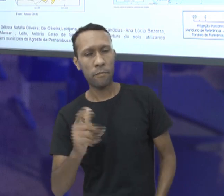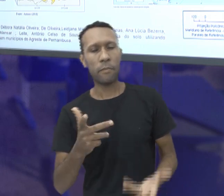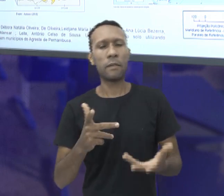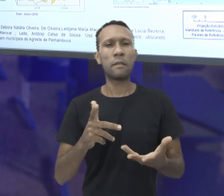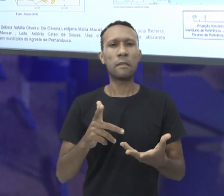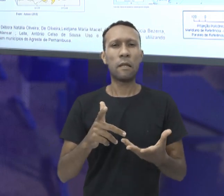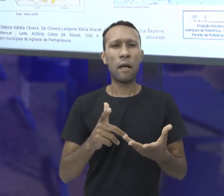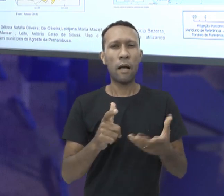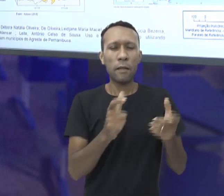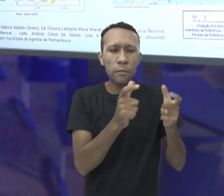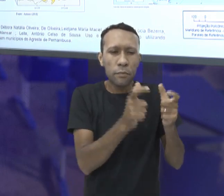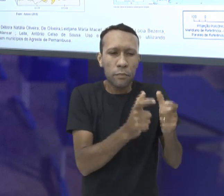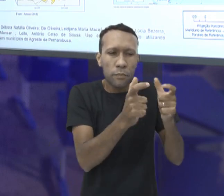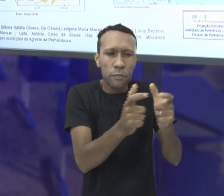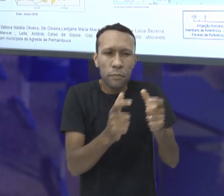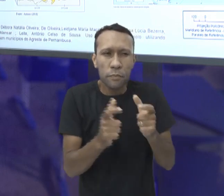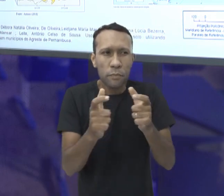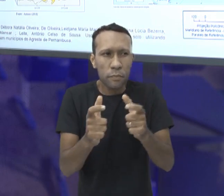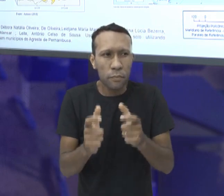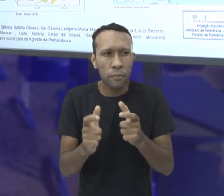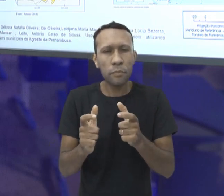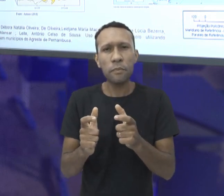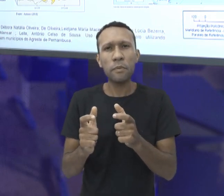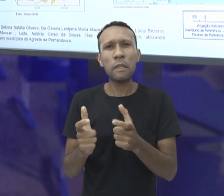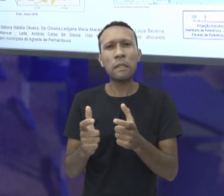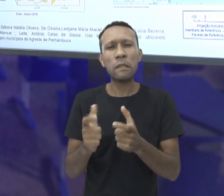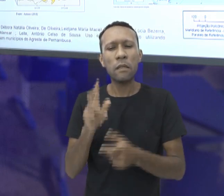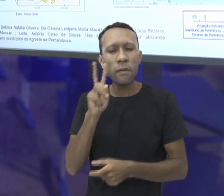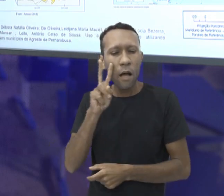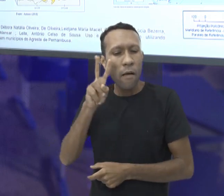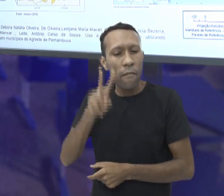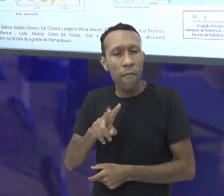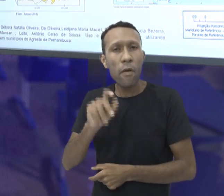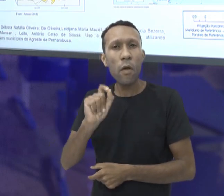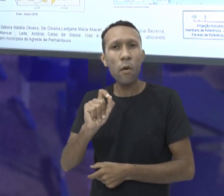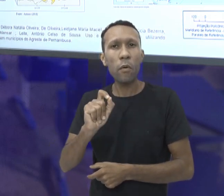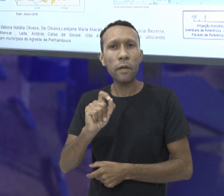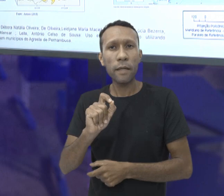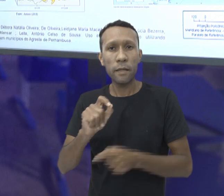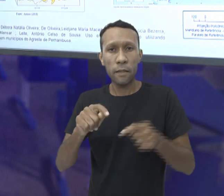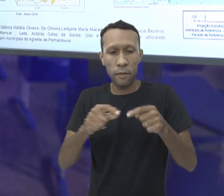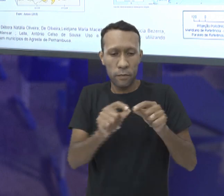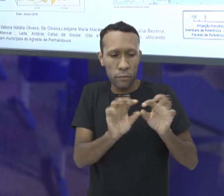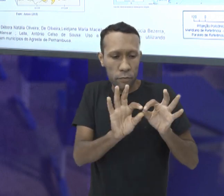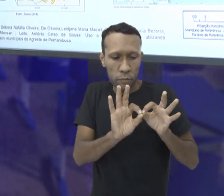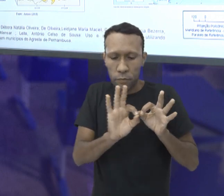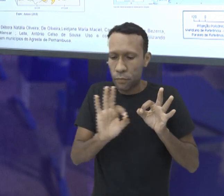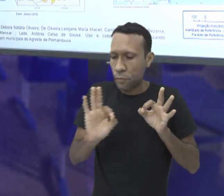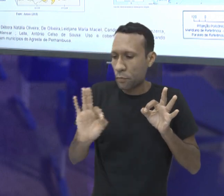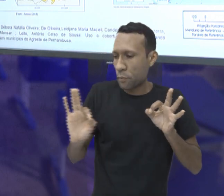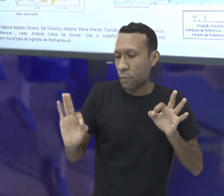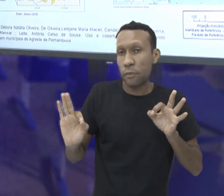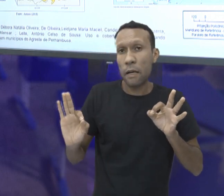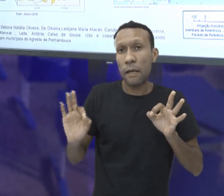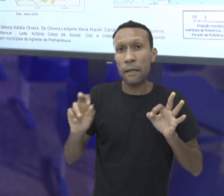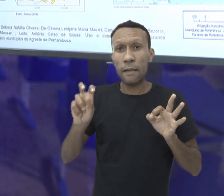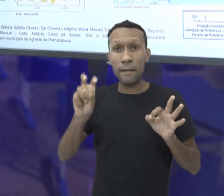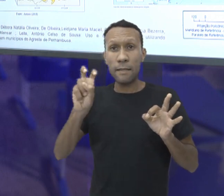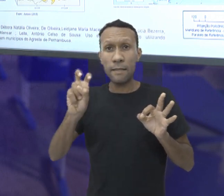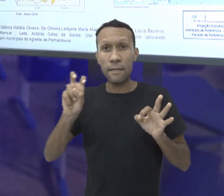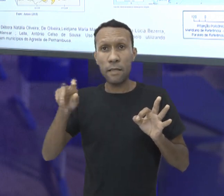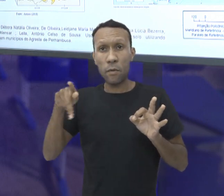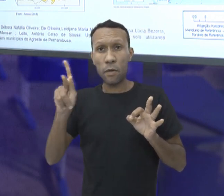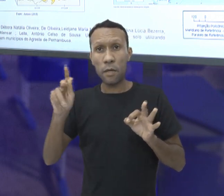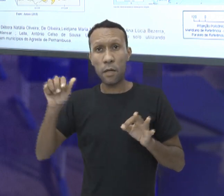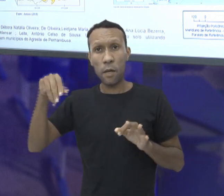1 centímetro no mapa, na folha de papel ou no mapa digital, corresponde em tamanho, distância real, 5 km. Vejamos